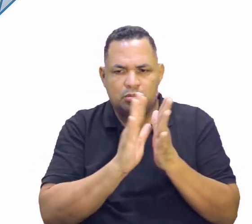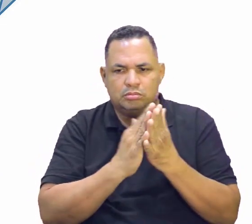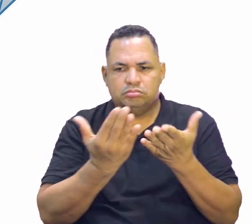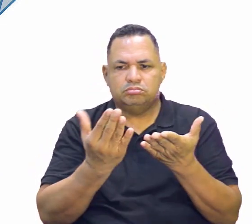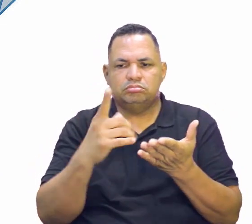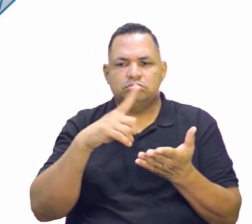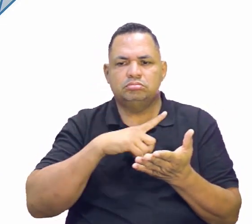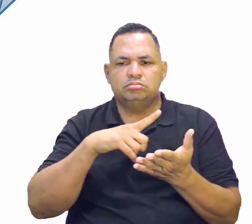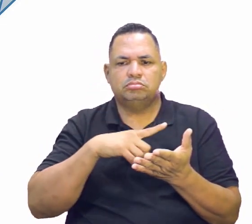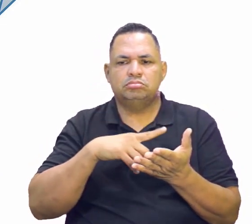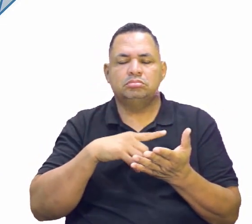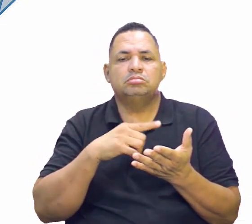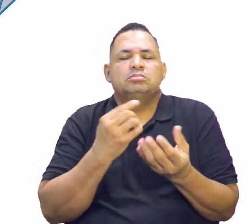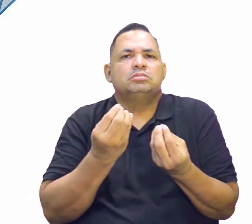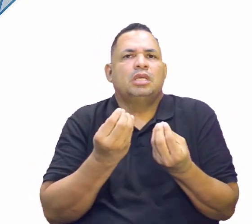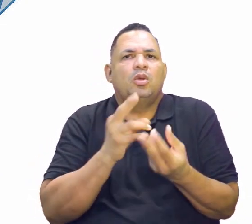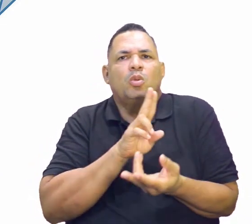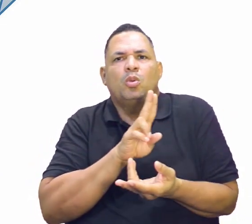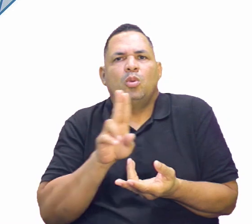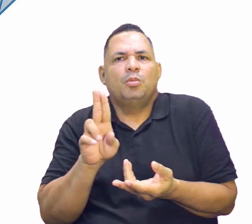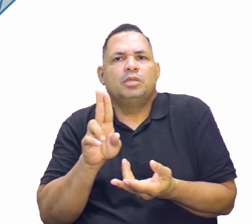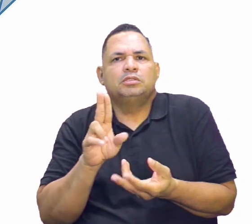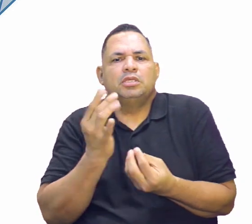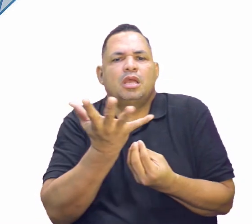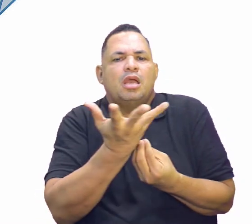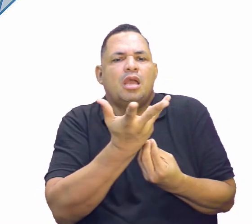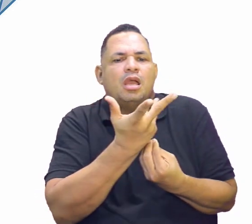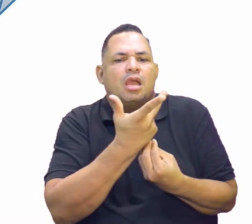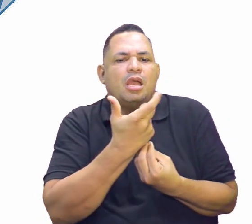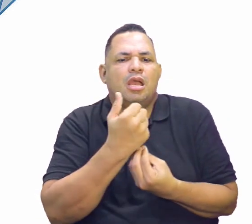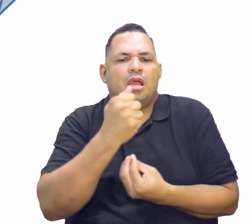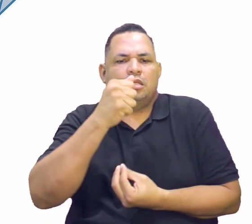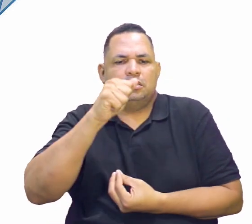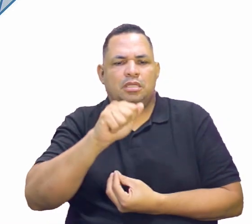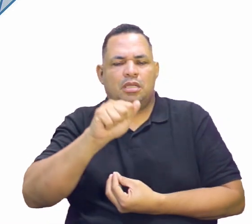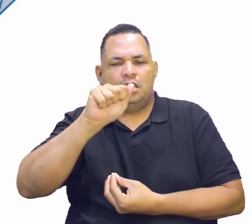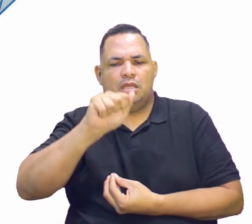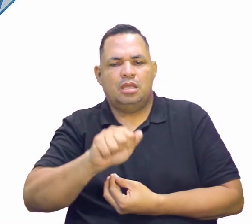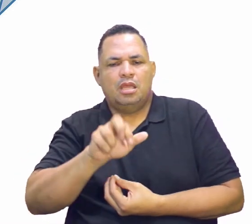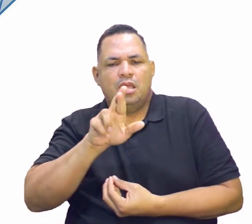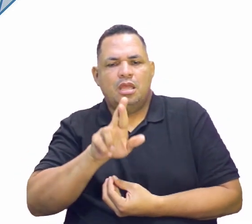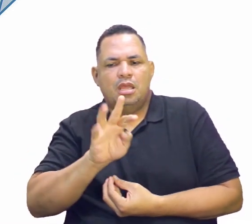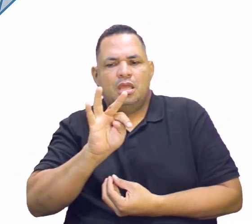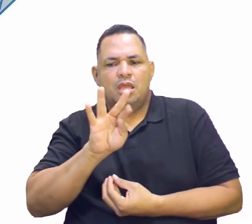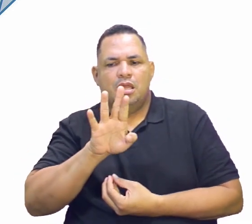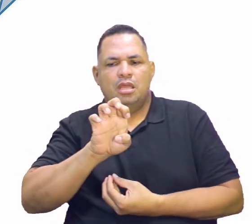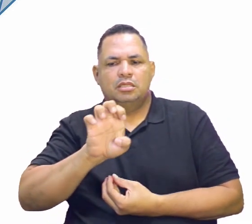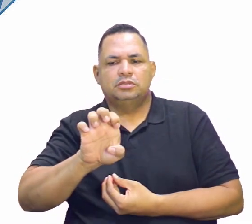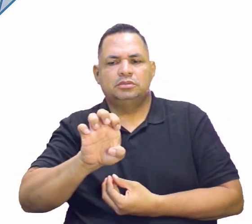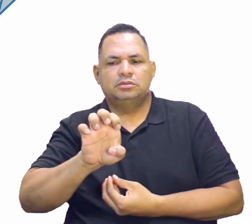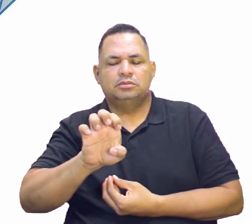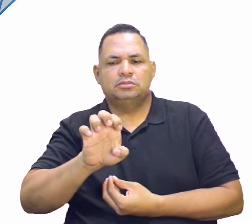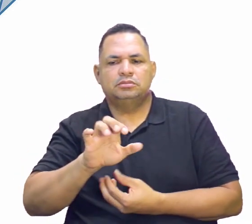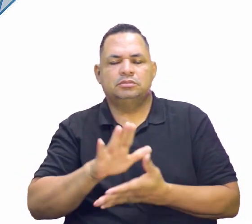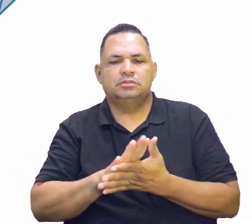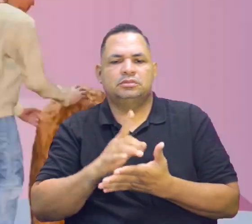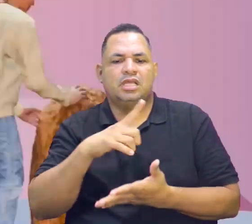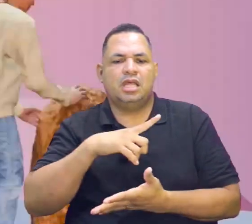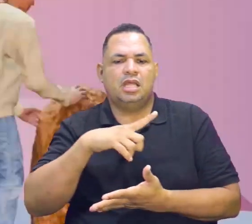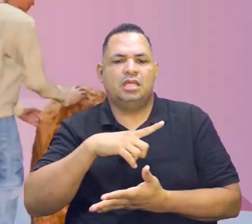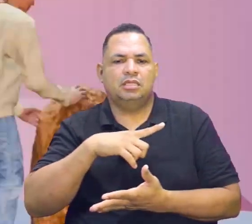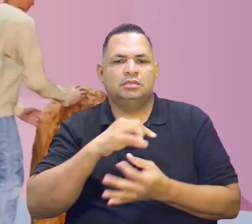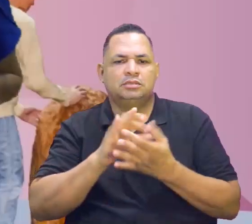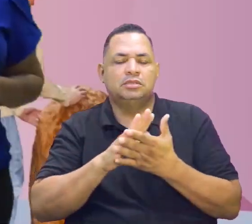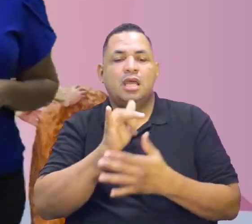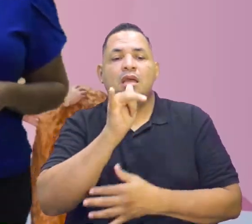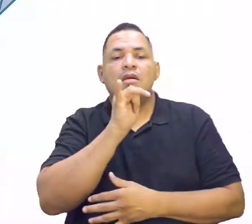chamar de arte? Percebem? Então aqui você percebe várias obras de arte